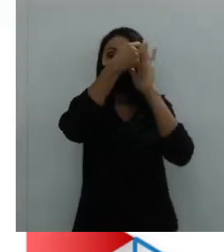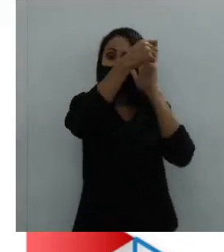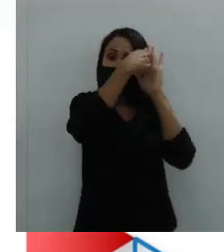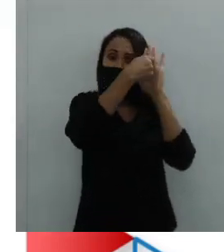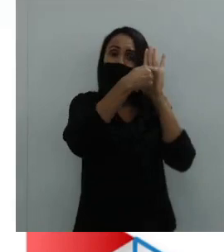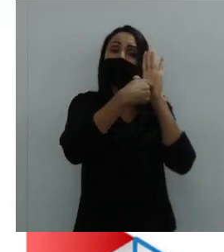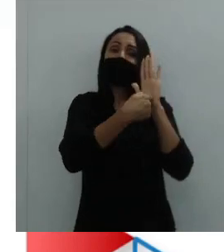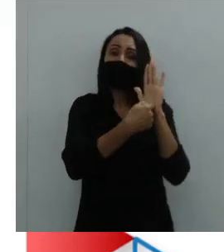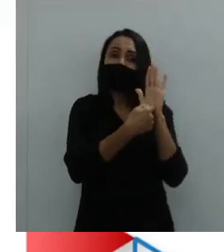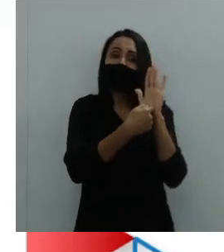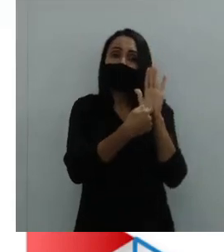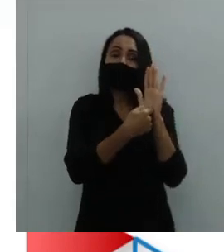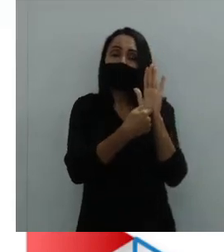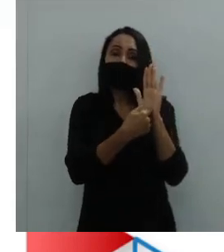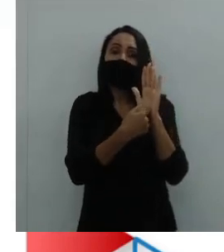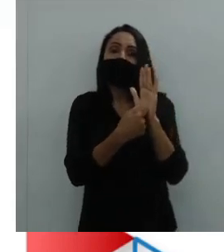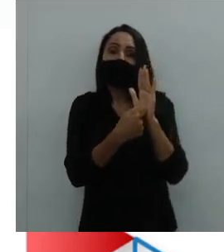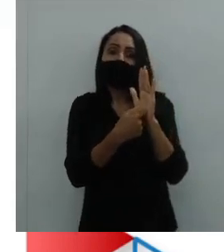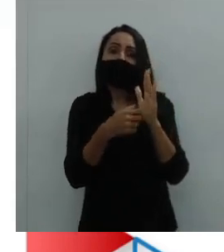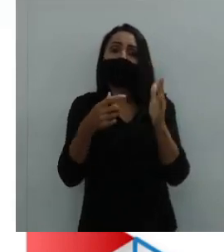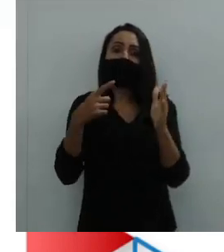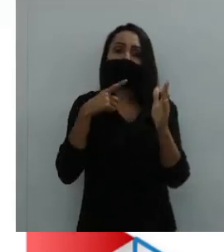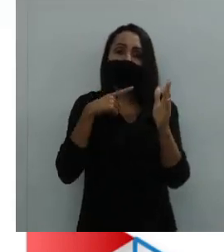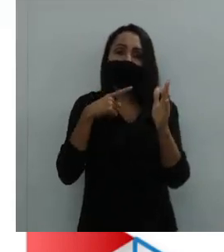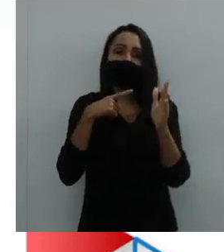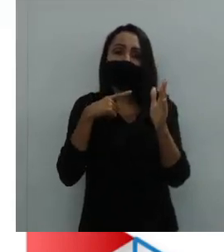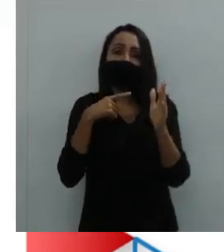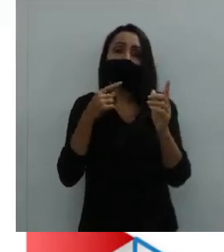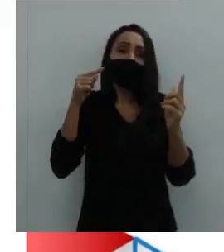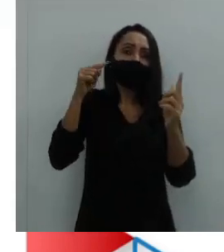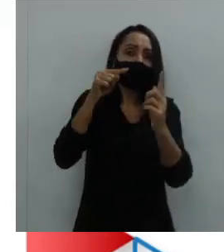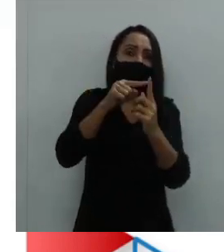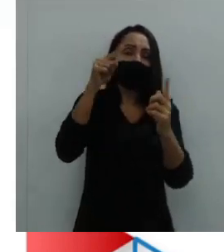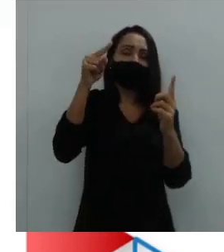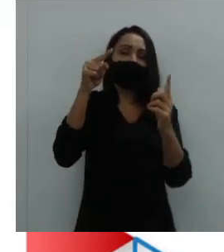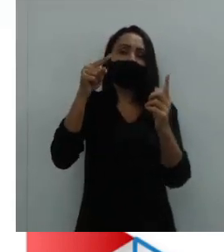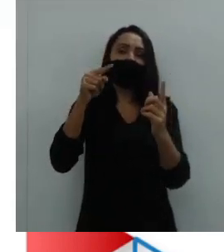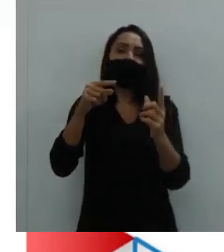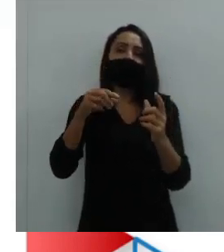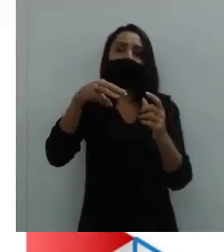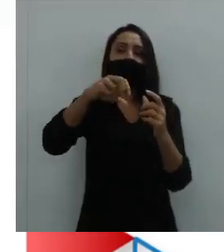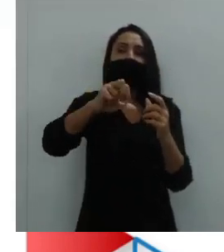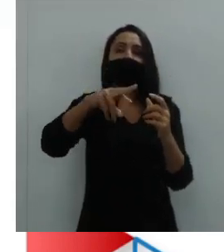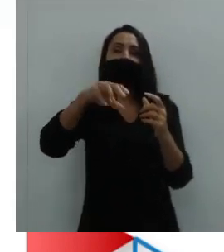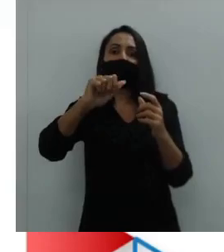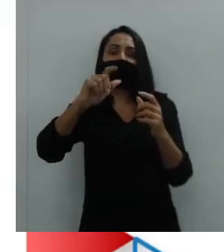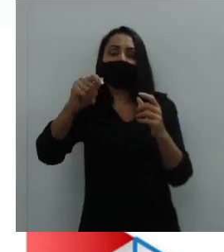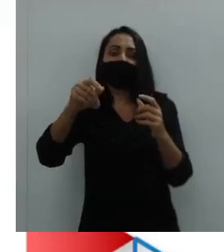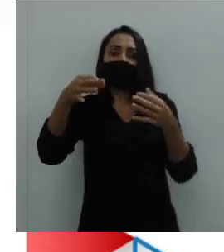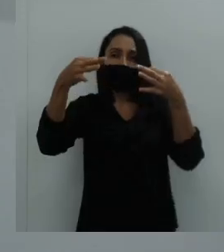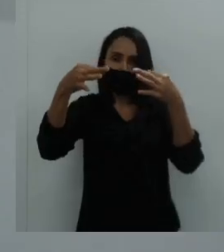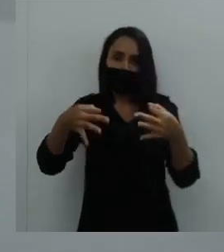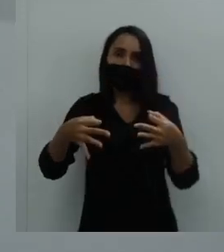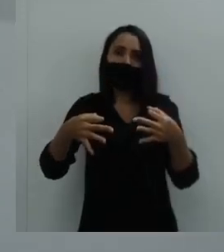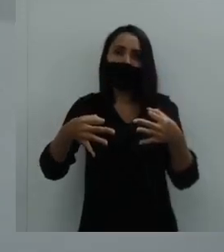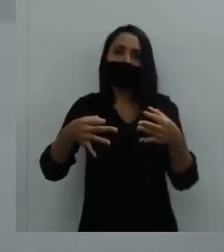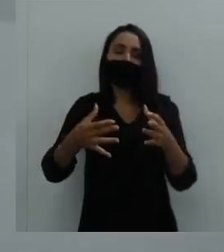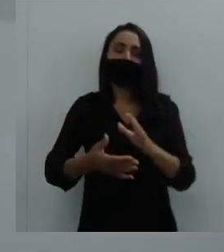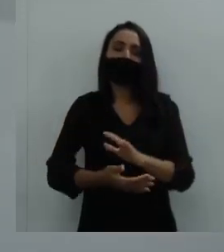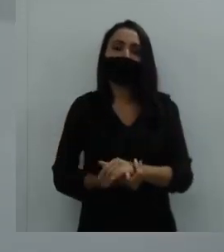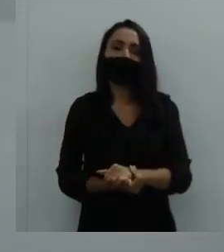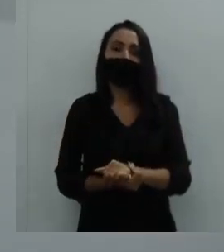temos aqui o seguinte, eles têm em comum o quê? O objetivo moral. Olhando para mim, é importante